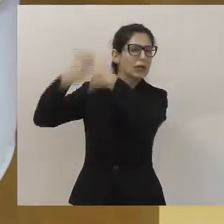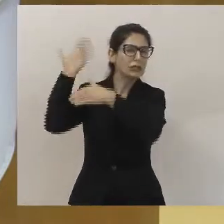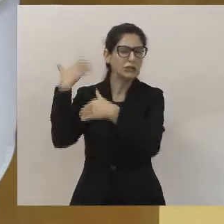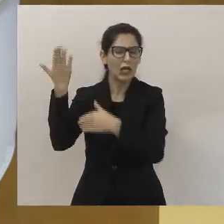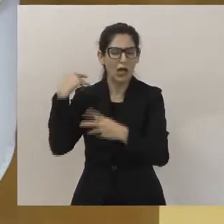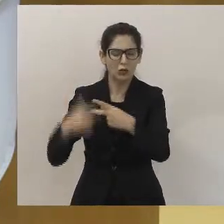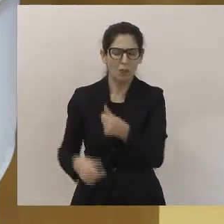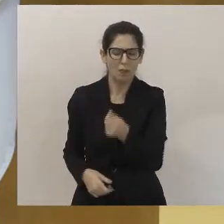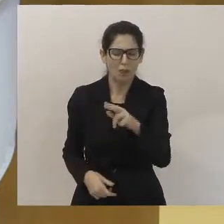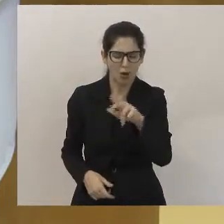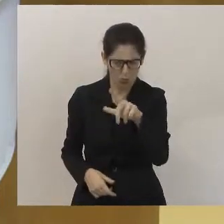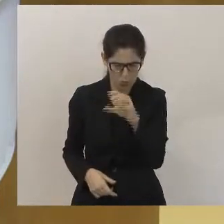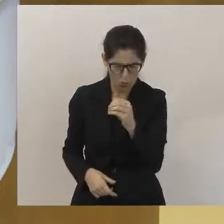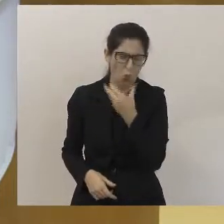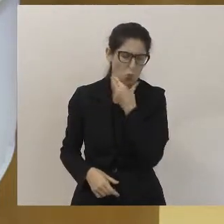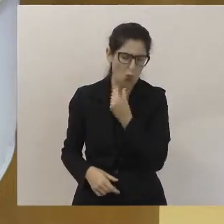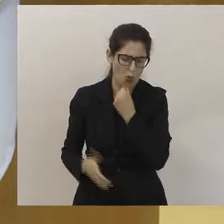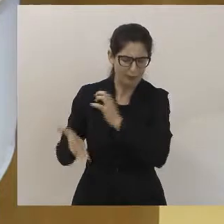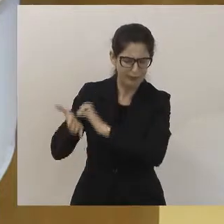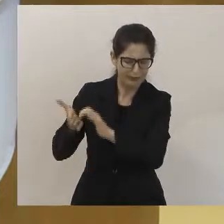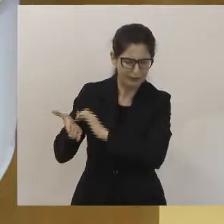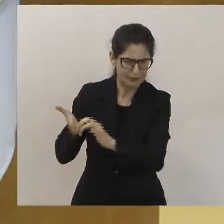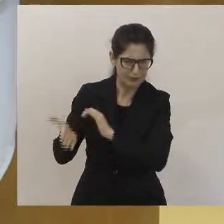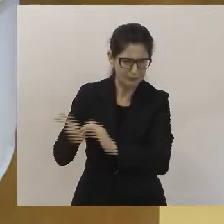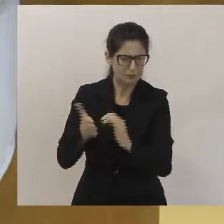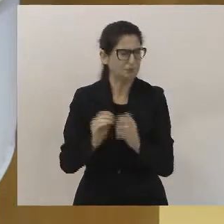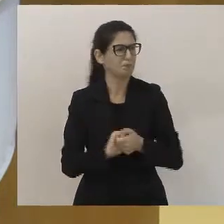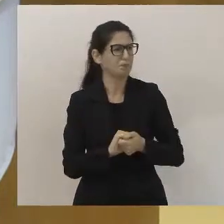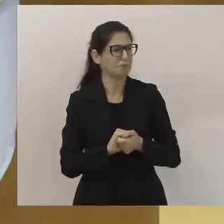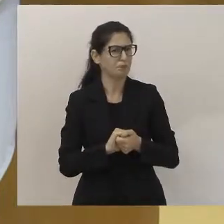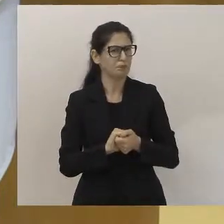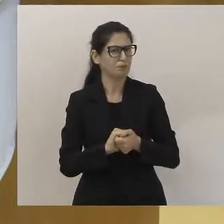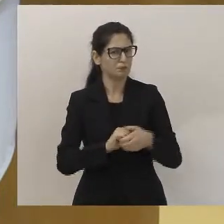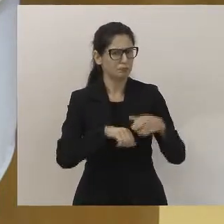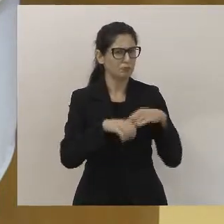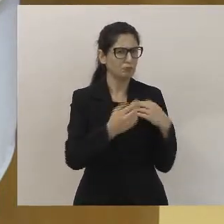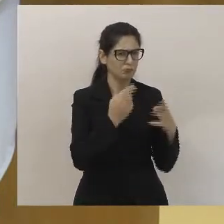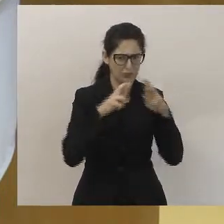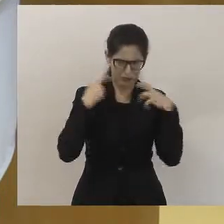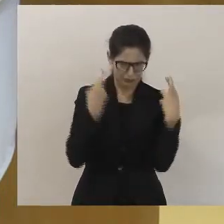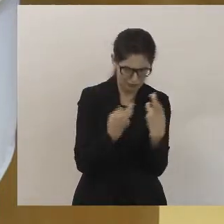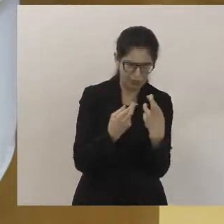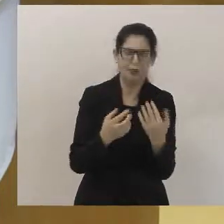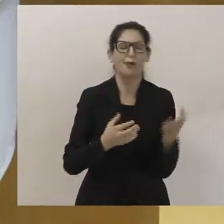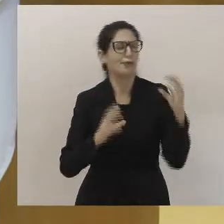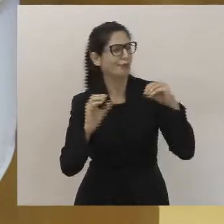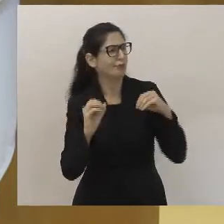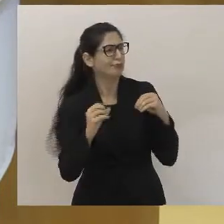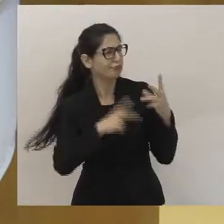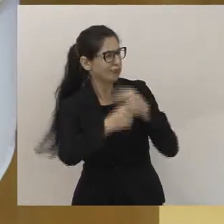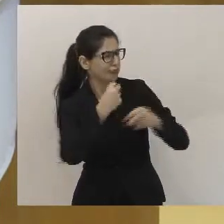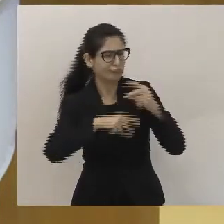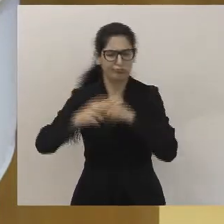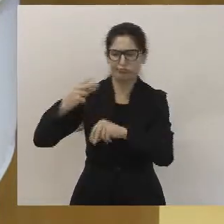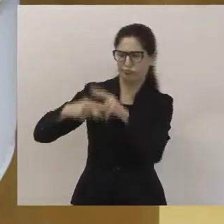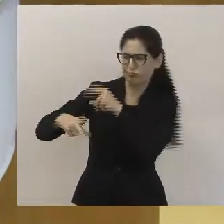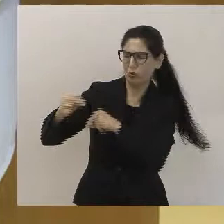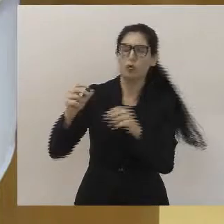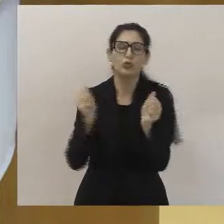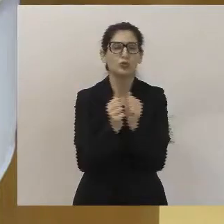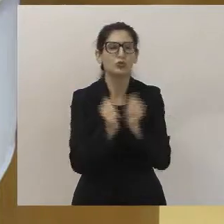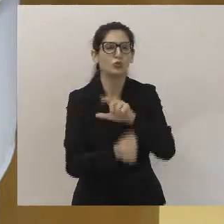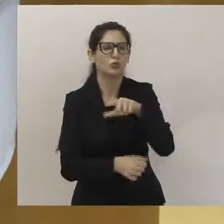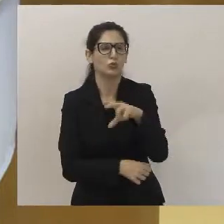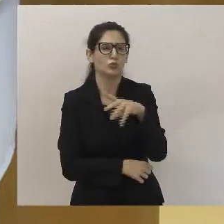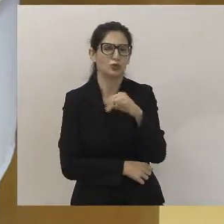é é acolhê essa reivindicação deles juntamente com o edu com a vereadora lucimar vereadora e presidente